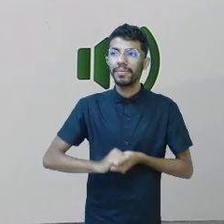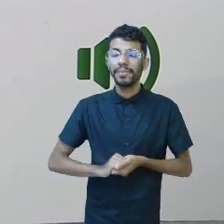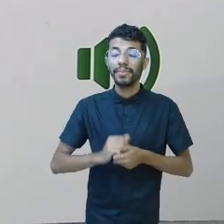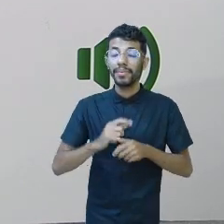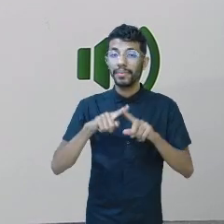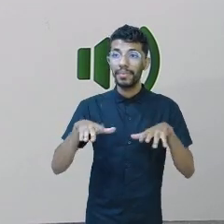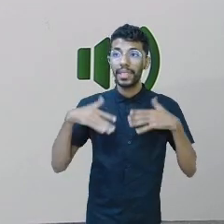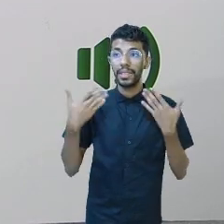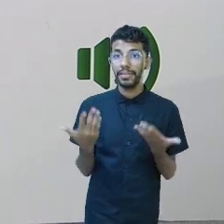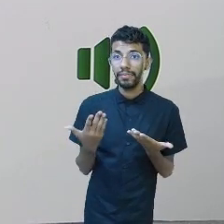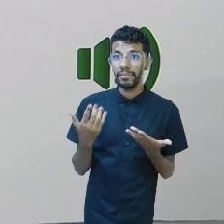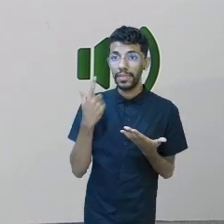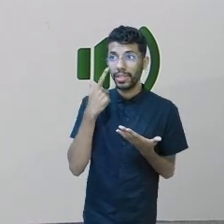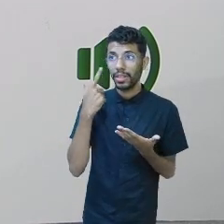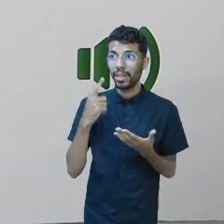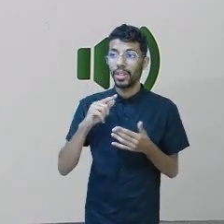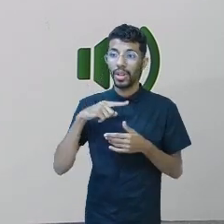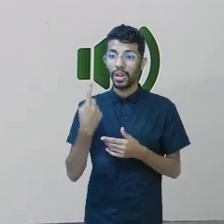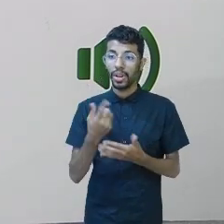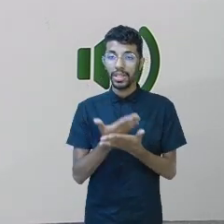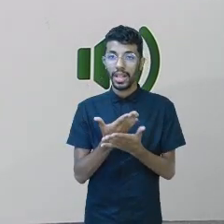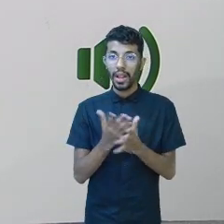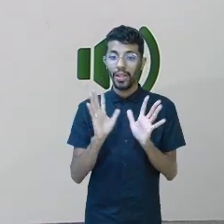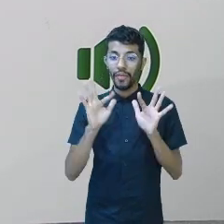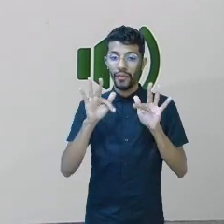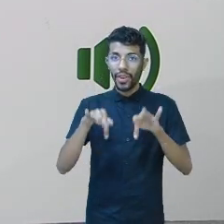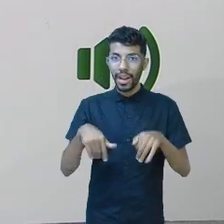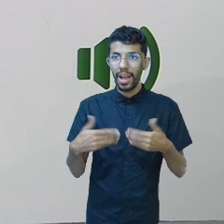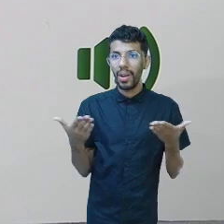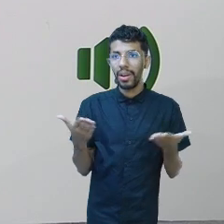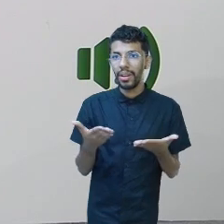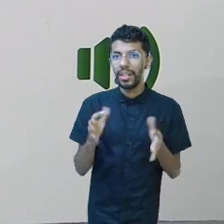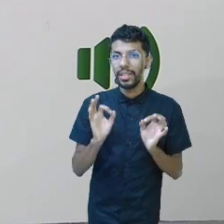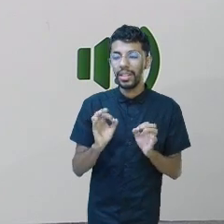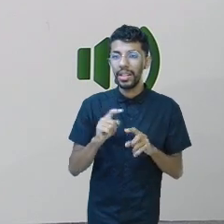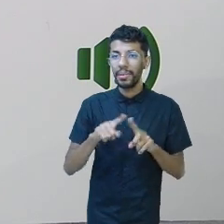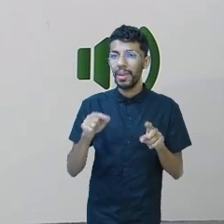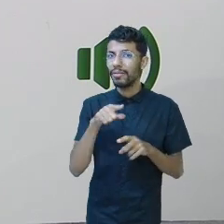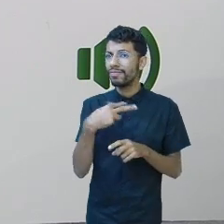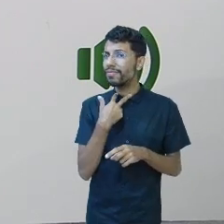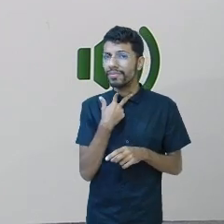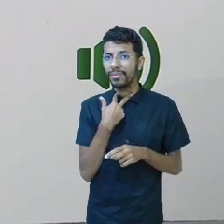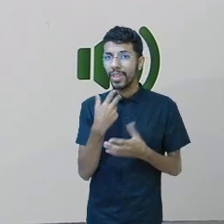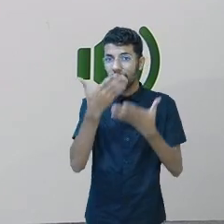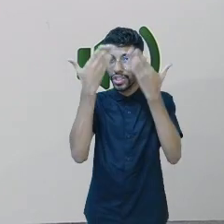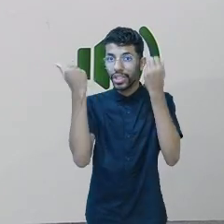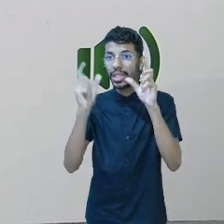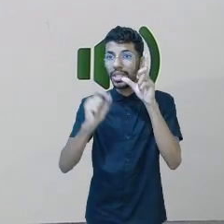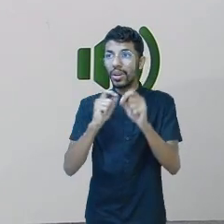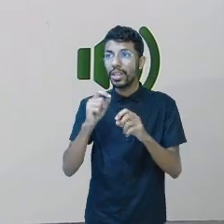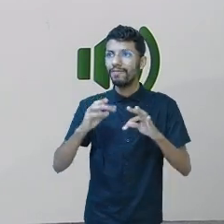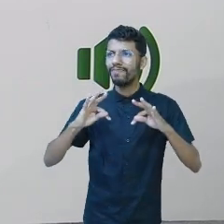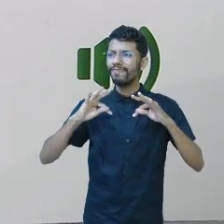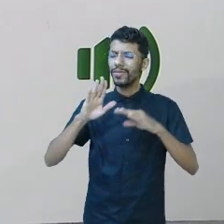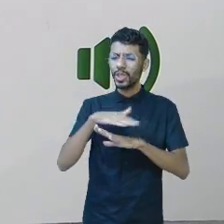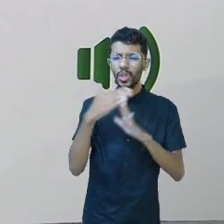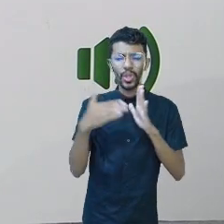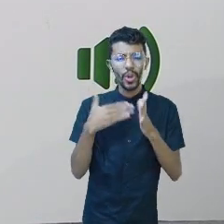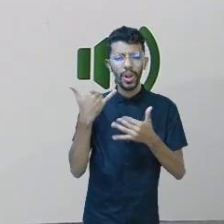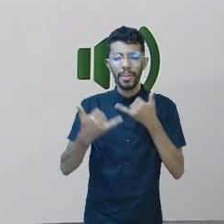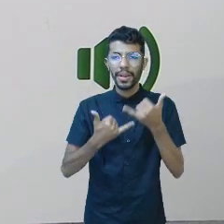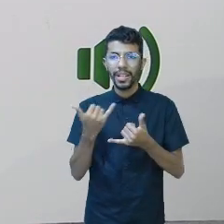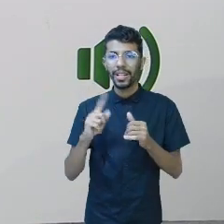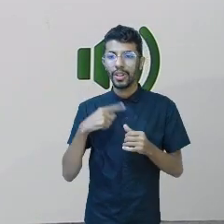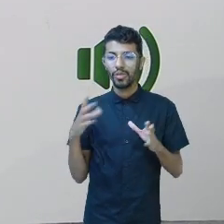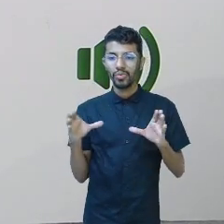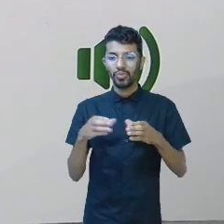aí, a nossa aula está chegando ao final, mas você não pode esquecer jamais que toda brincadeira, quando a gente junta o grupo,